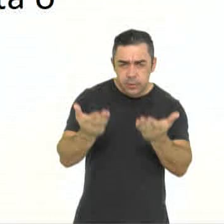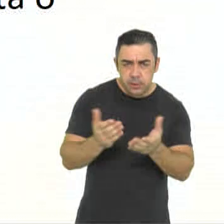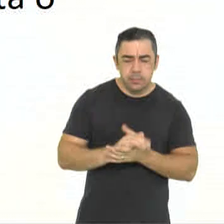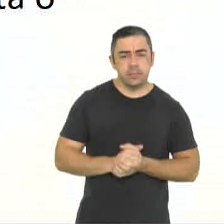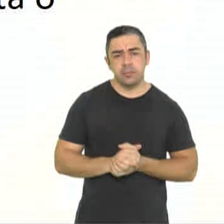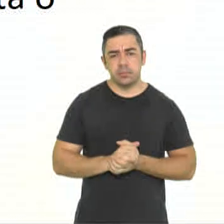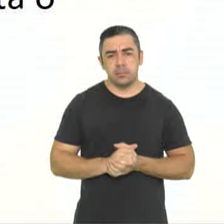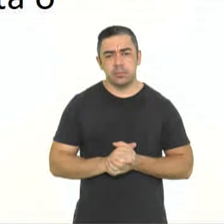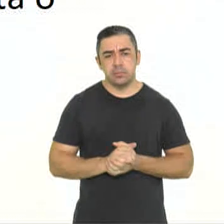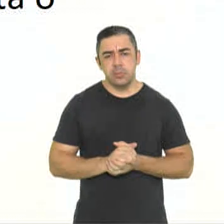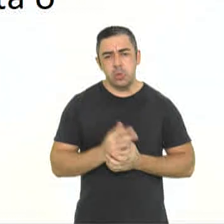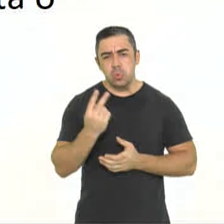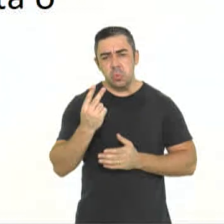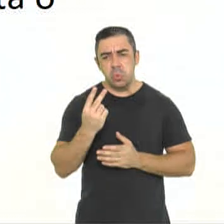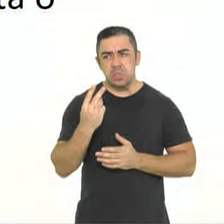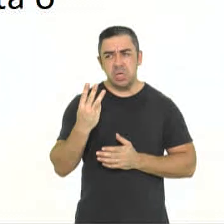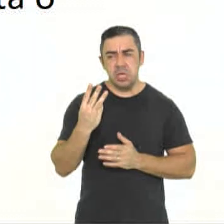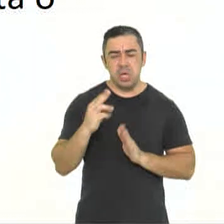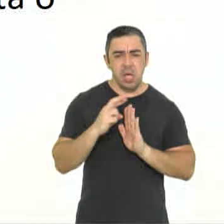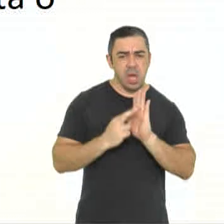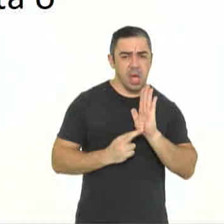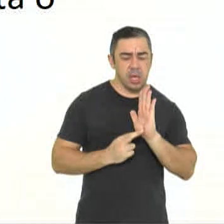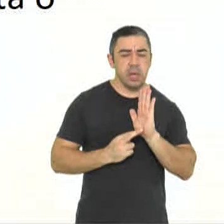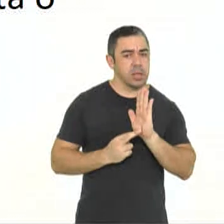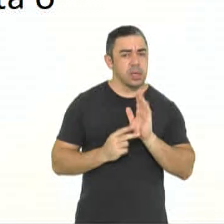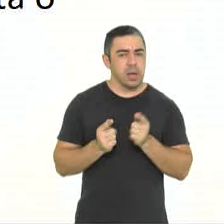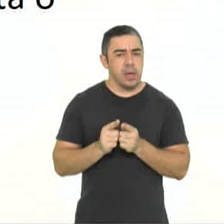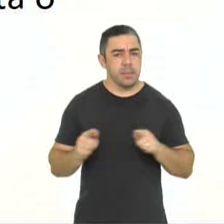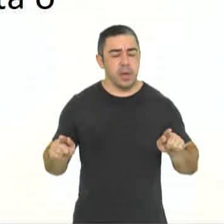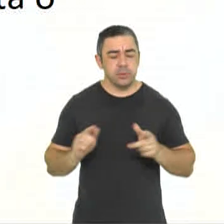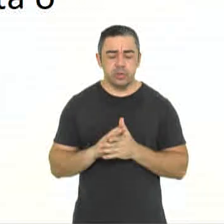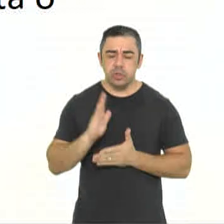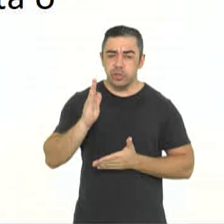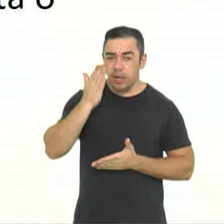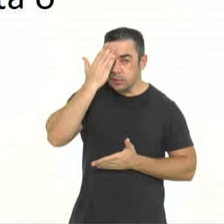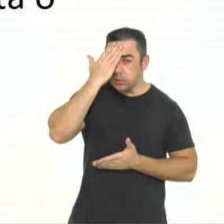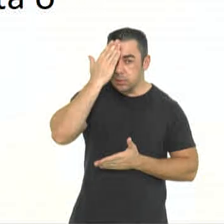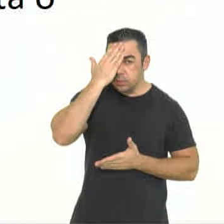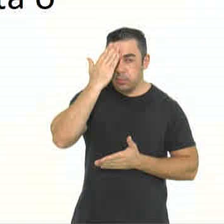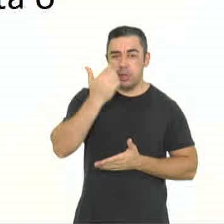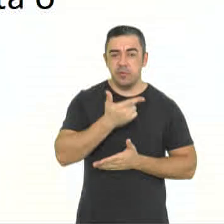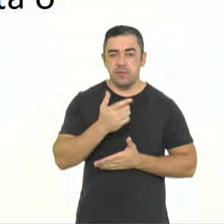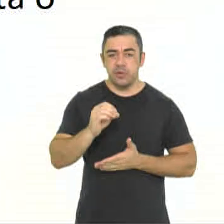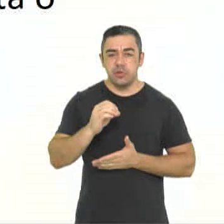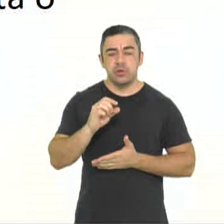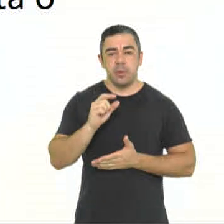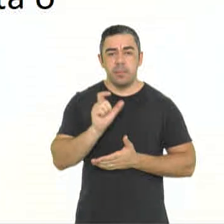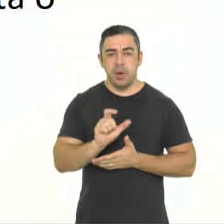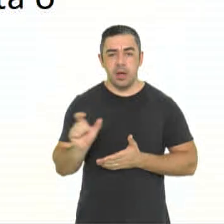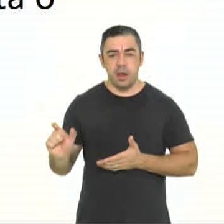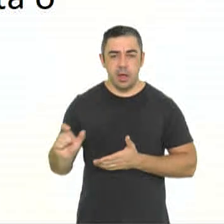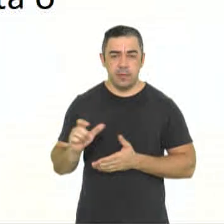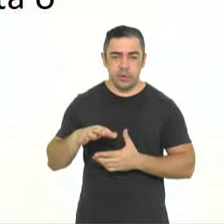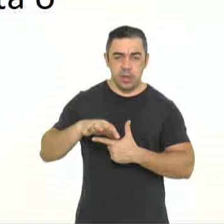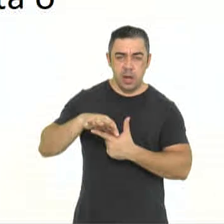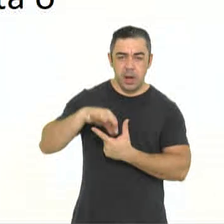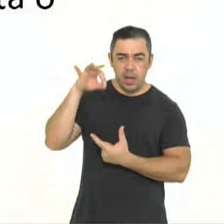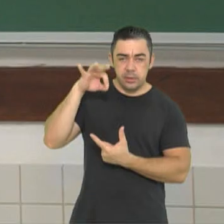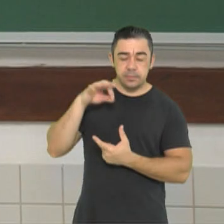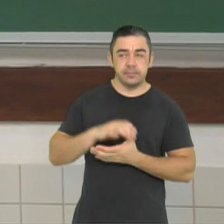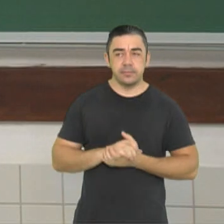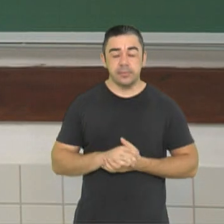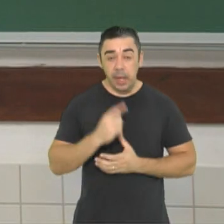E duas ou três regras de gramática. Lastrado todo esse saber com 20 palavras do léxico. Então